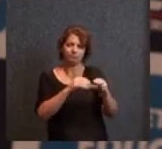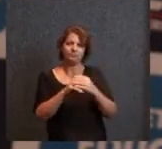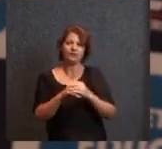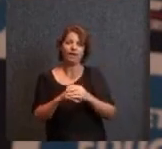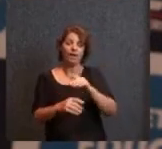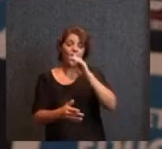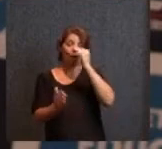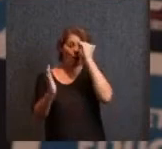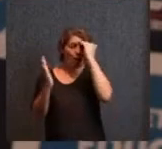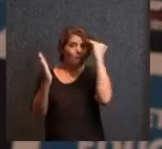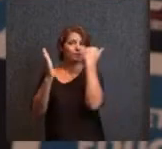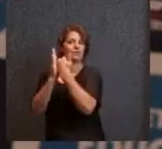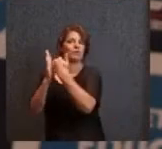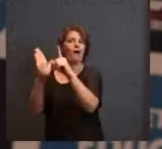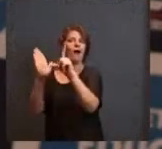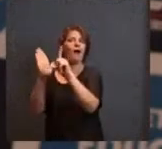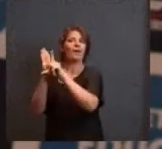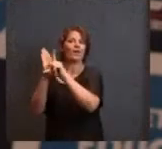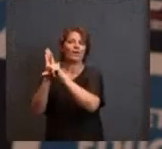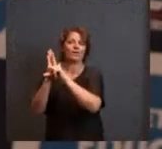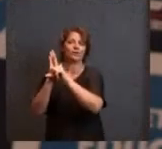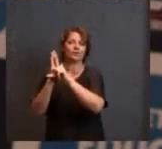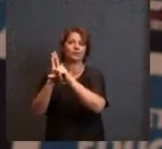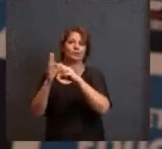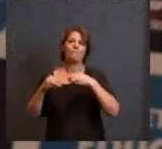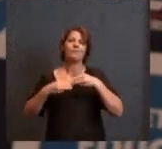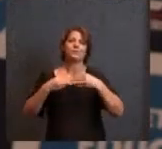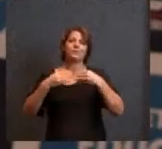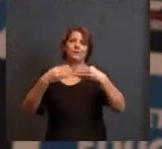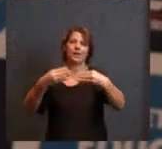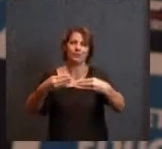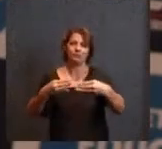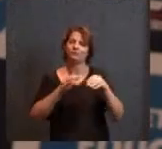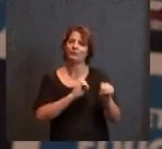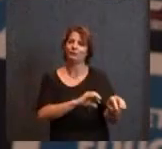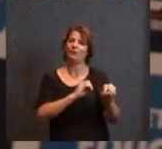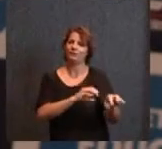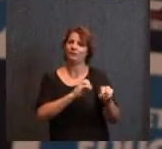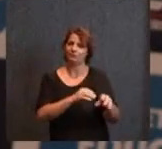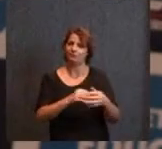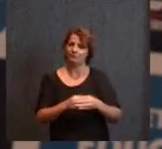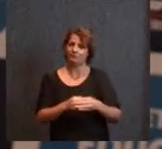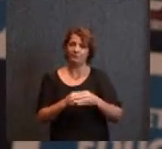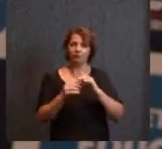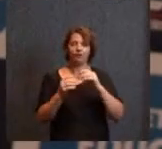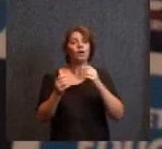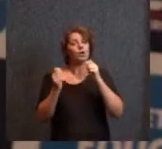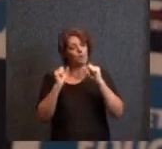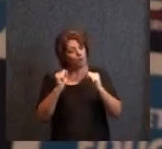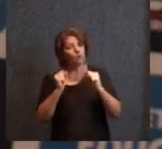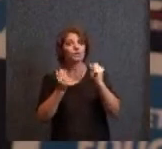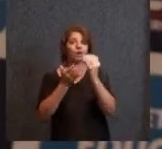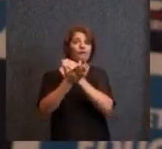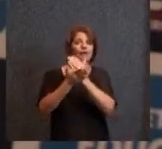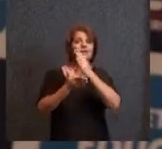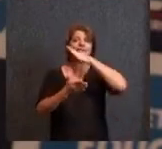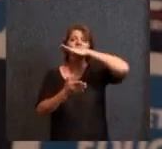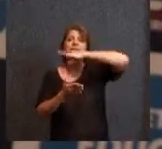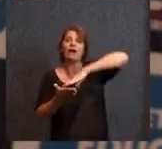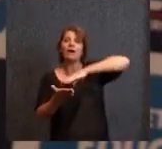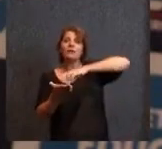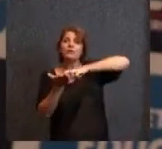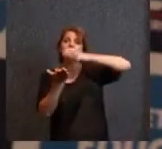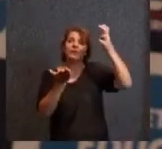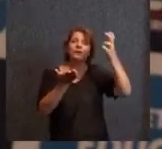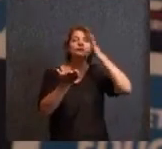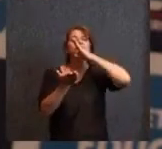determinação legal. Em algumas unidades escolares, nós vamos ter o contraturno e podemos chegar a 35